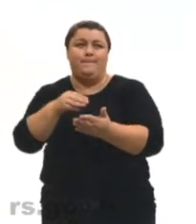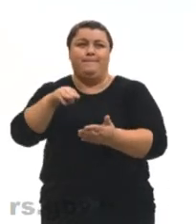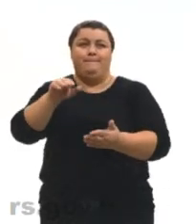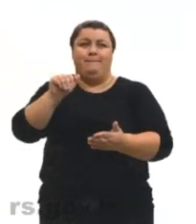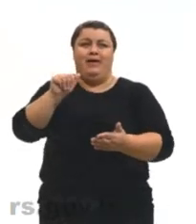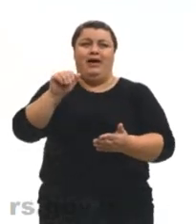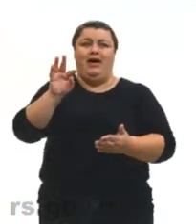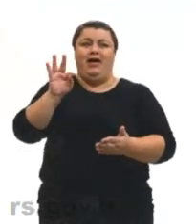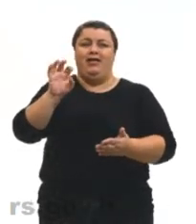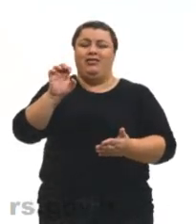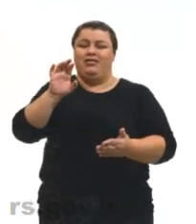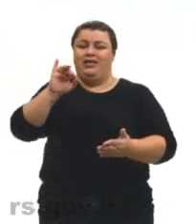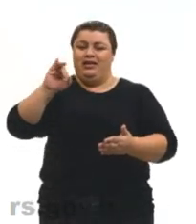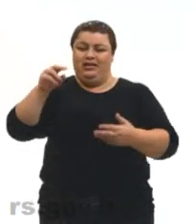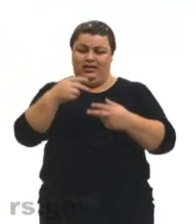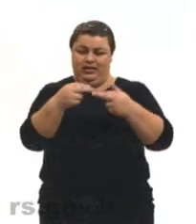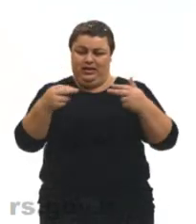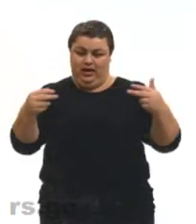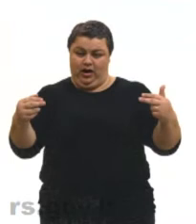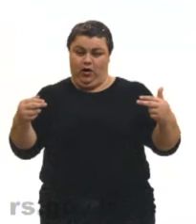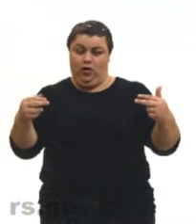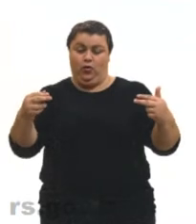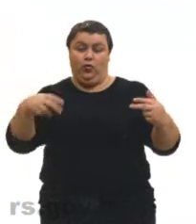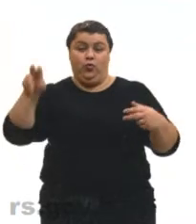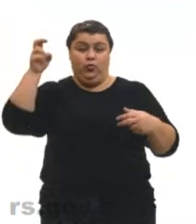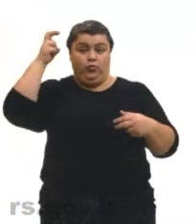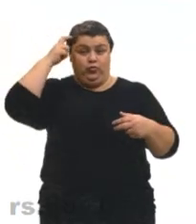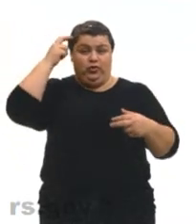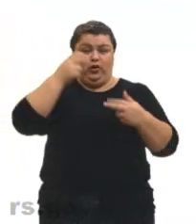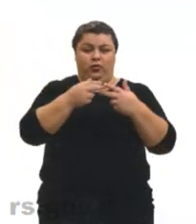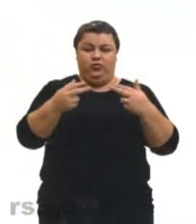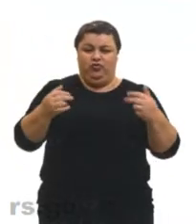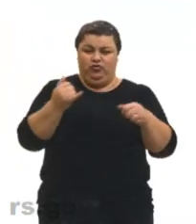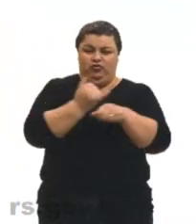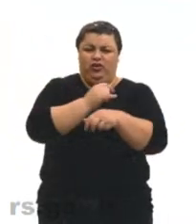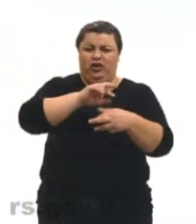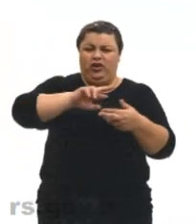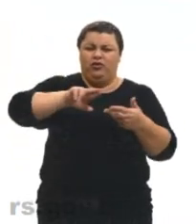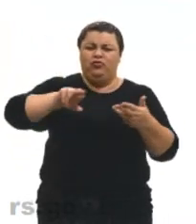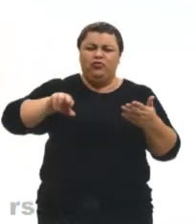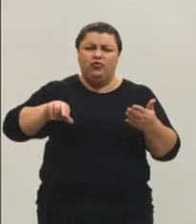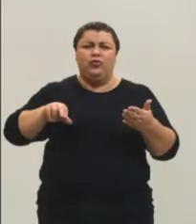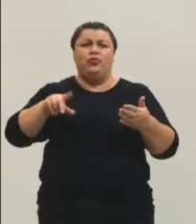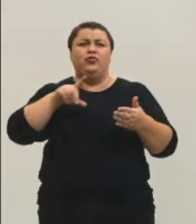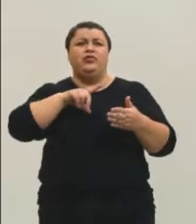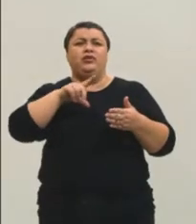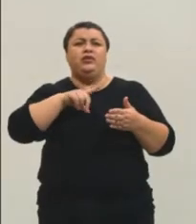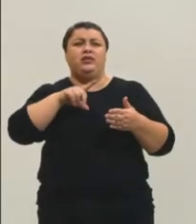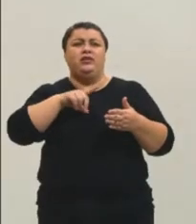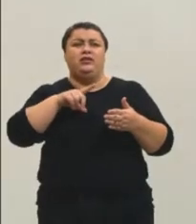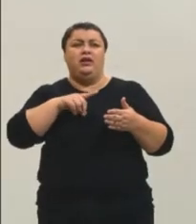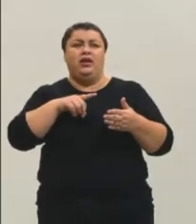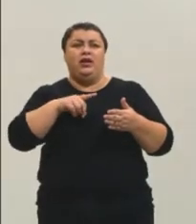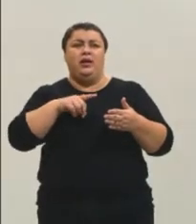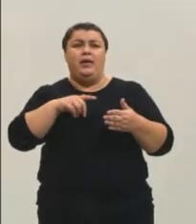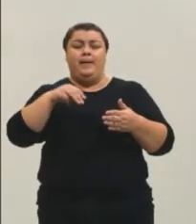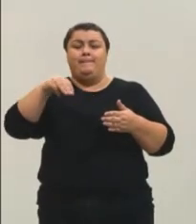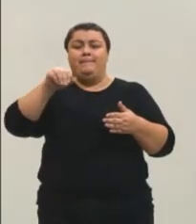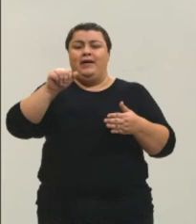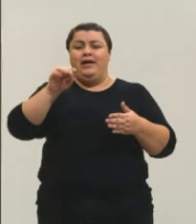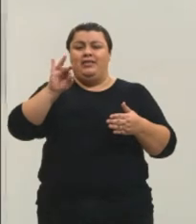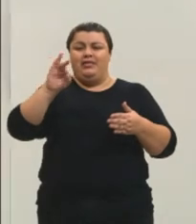né uma parte dos nossos bens culturais são objetos edificações que possuem um suporte material